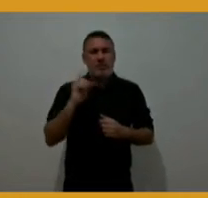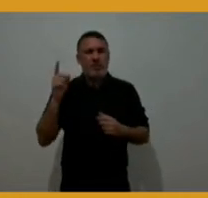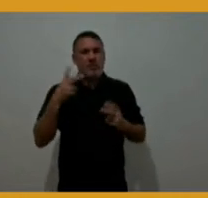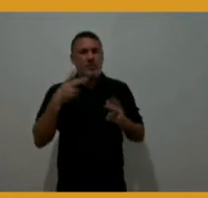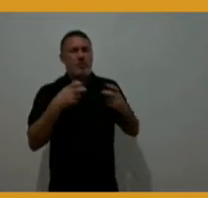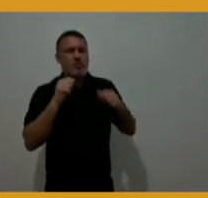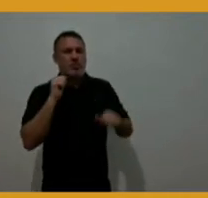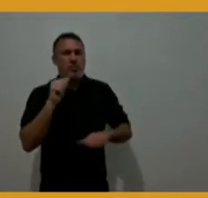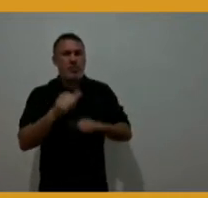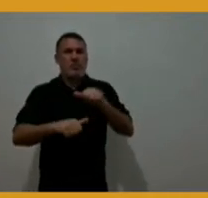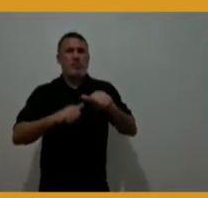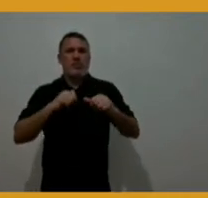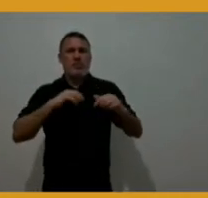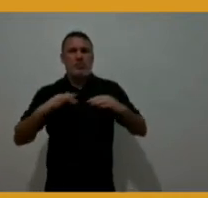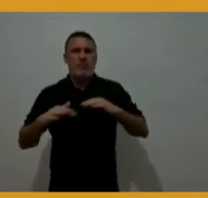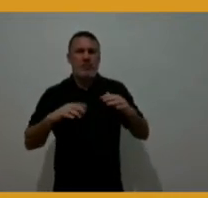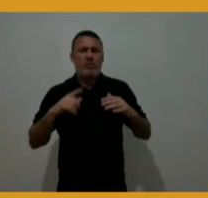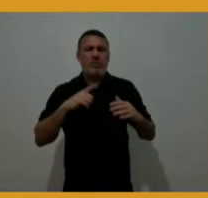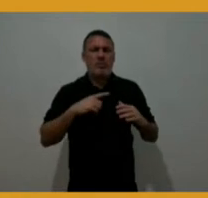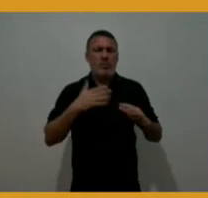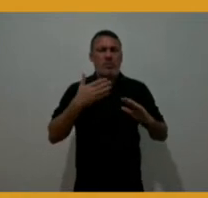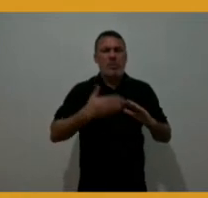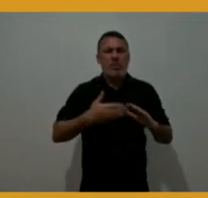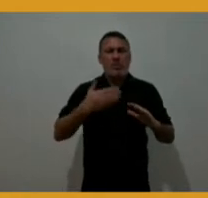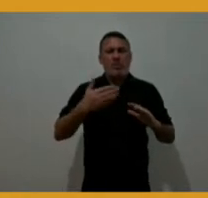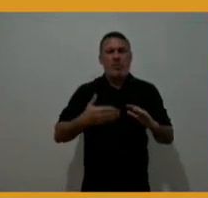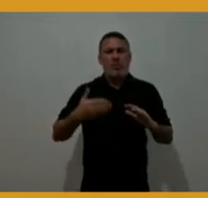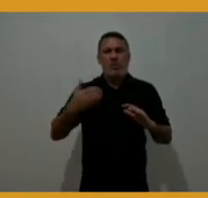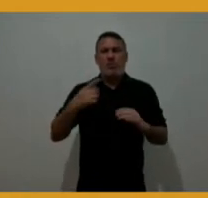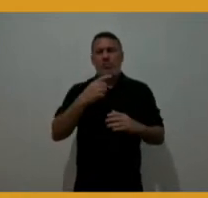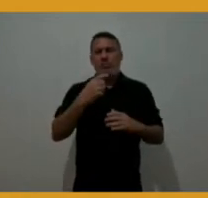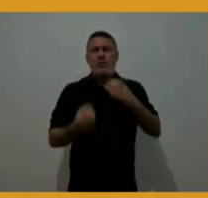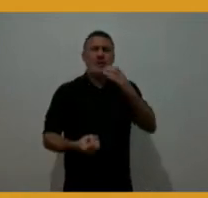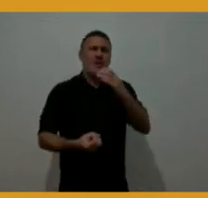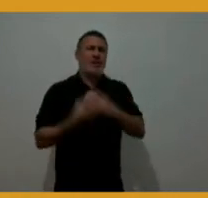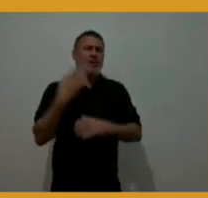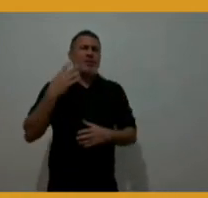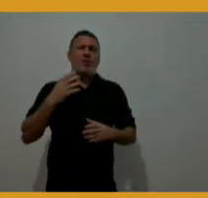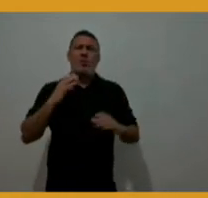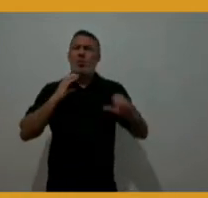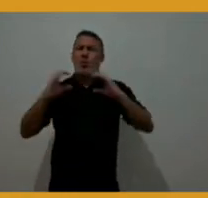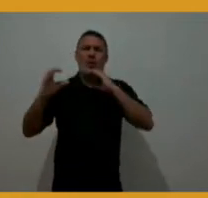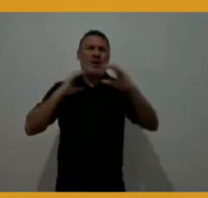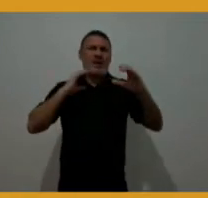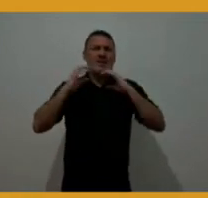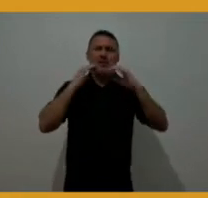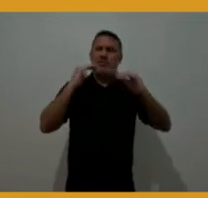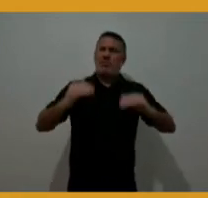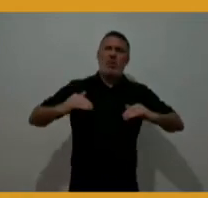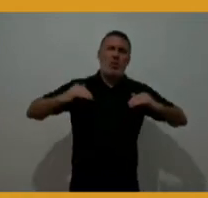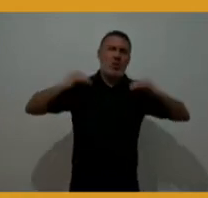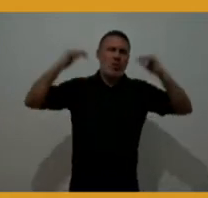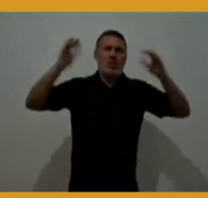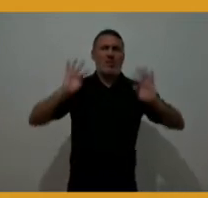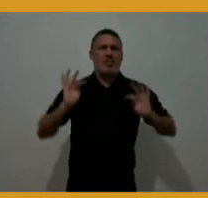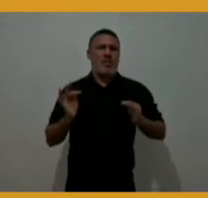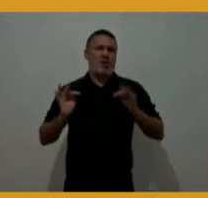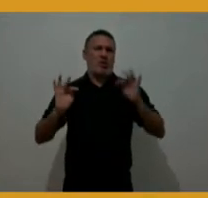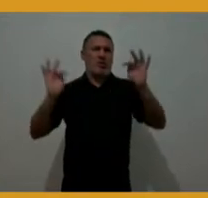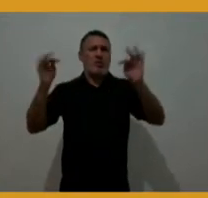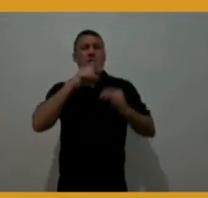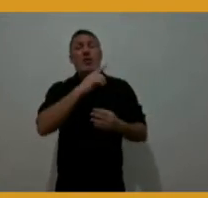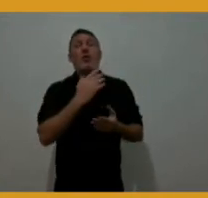e progressivamente criou uma moderna rede de comunicação. Começou com a formulação do jornal